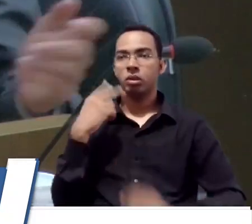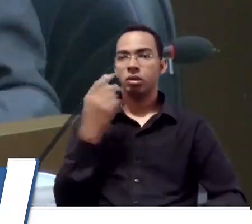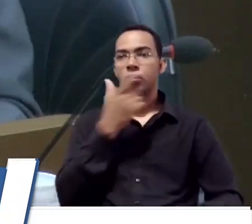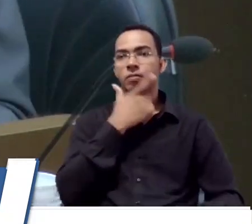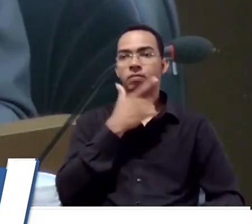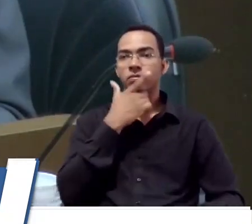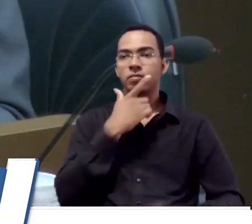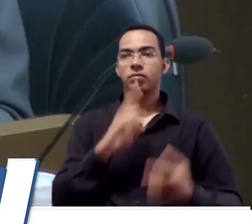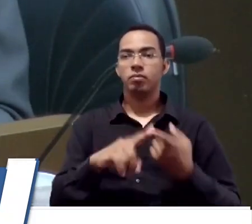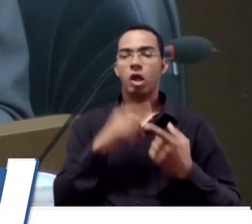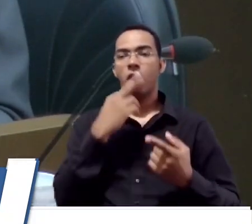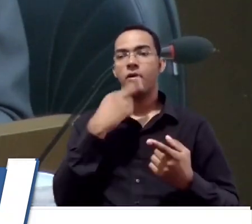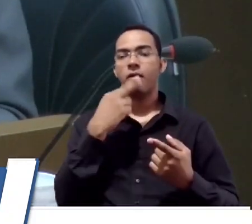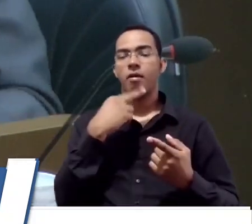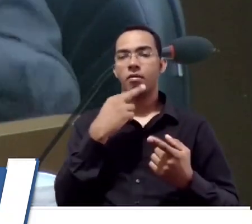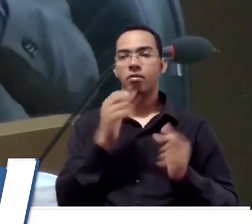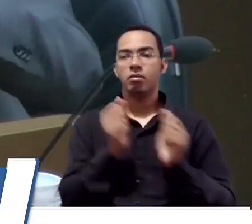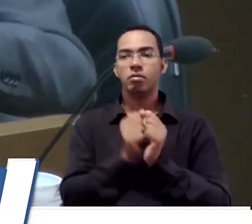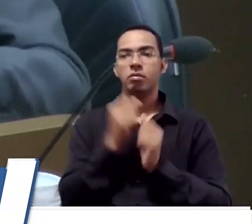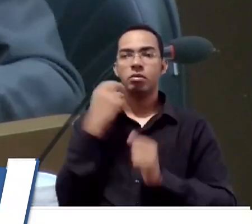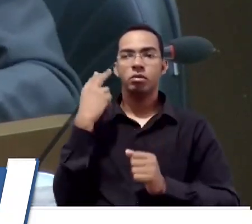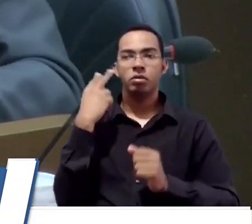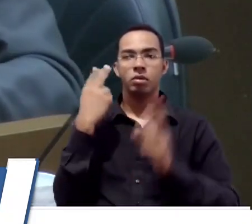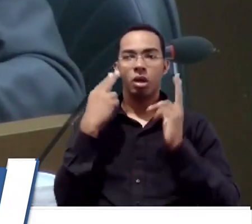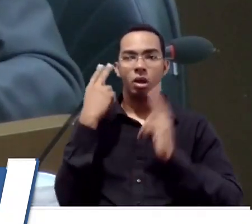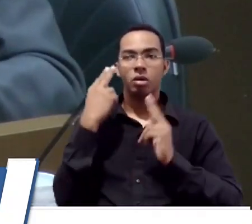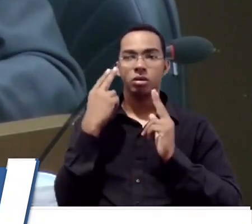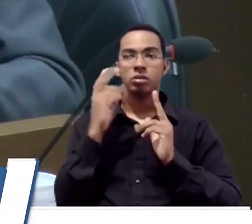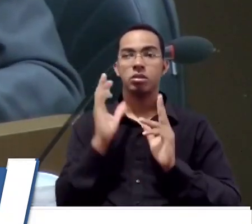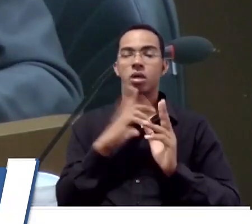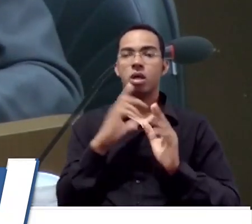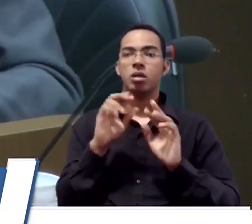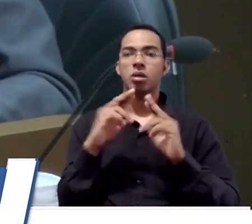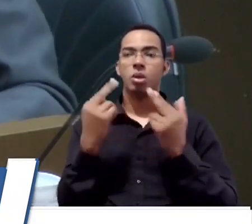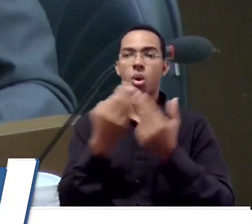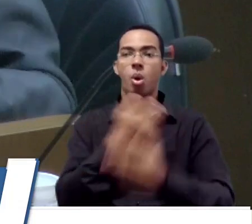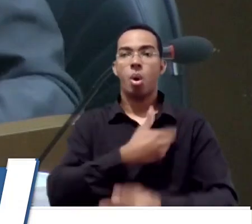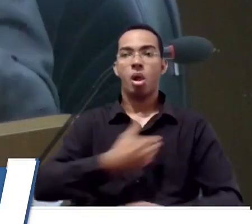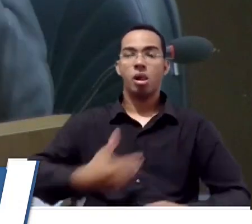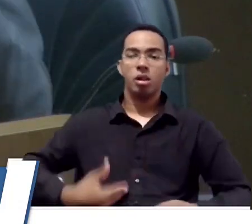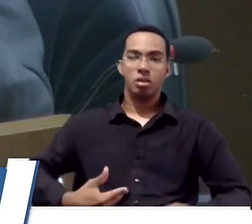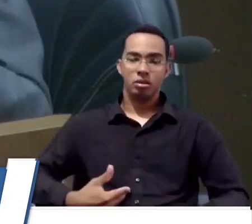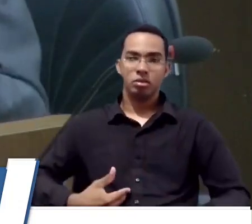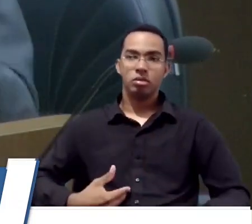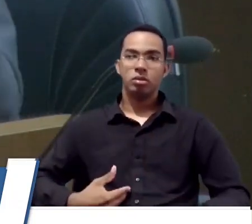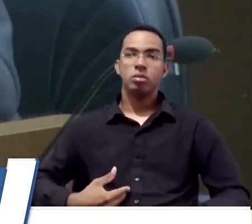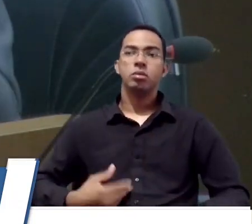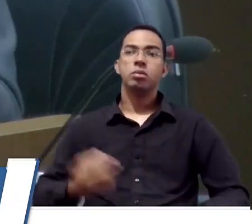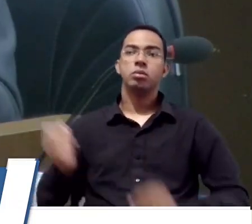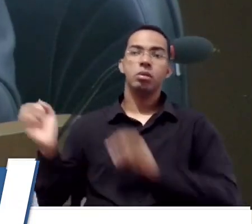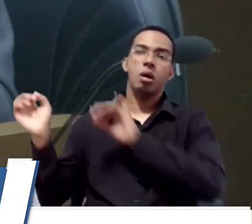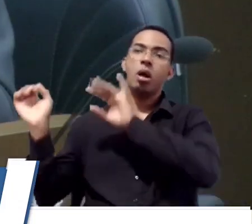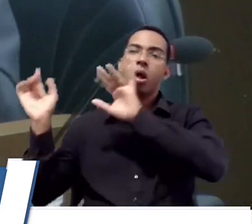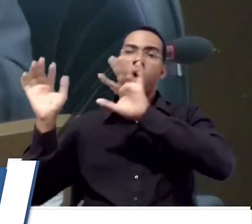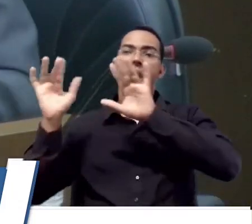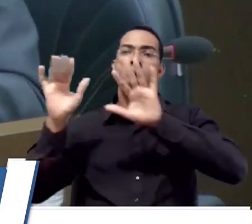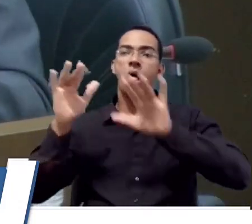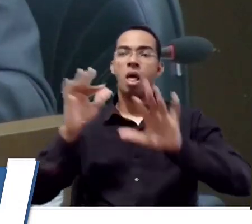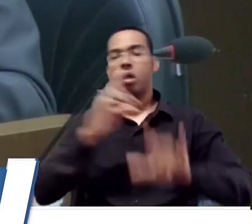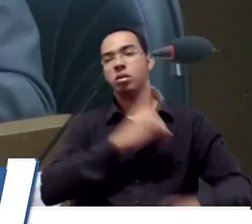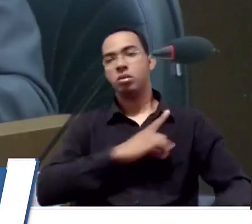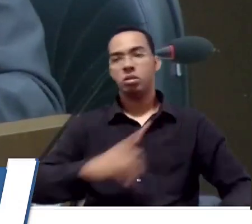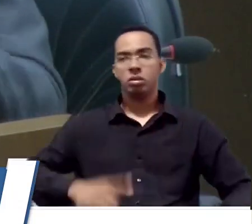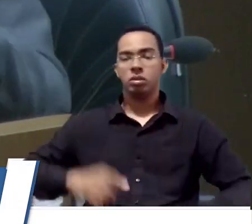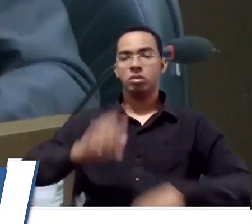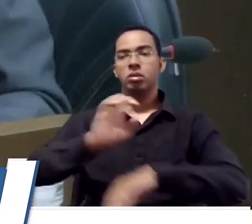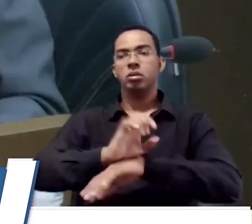e o Ronaldo Carvalho e o Zezinho, que houve uma audiência pública no qual vieram deputados